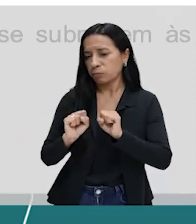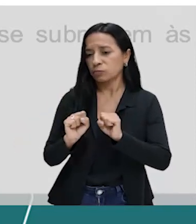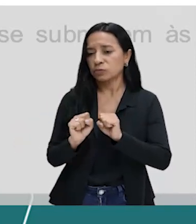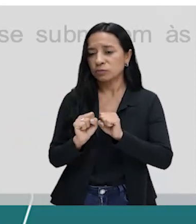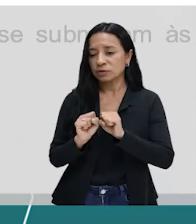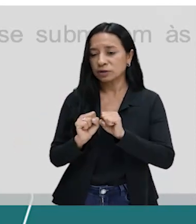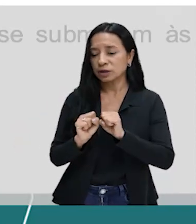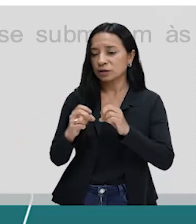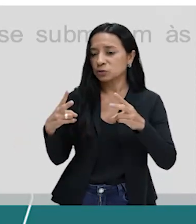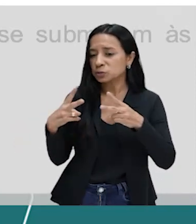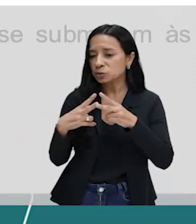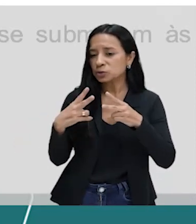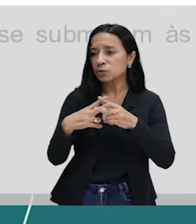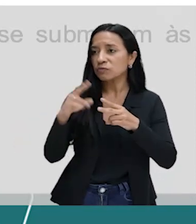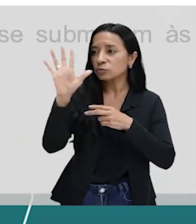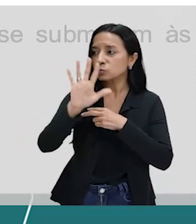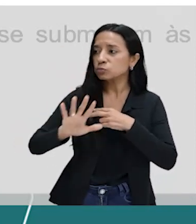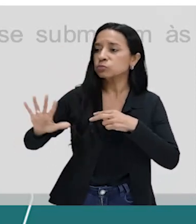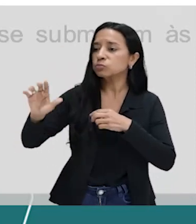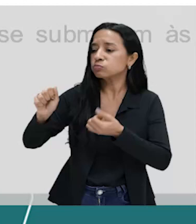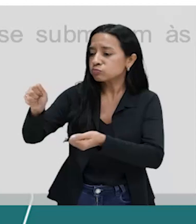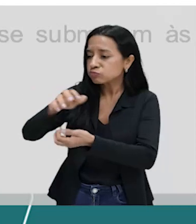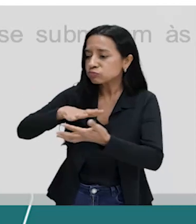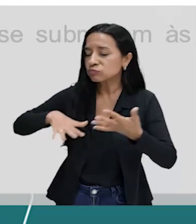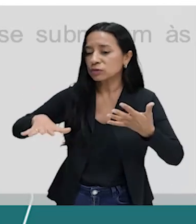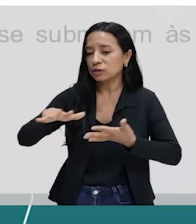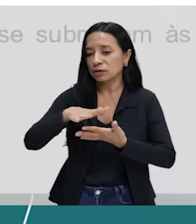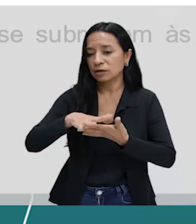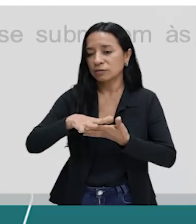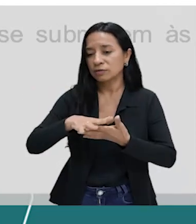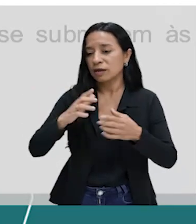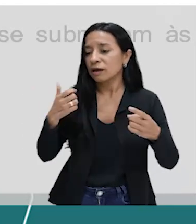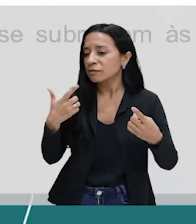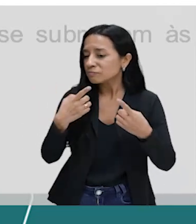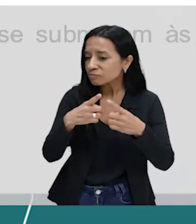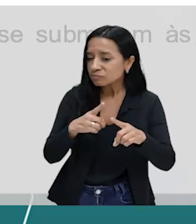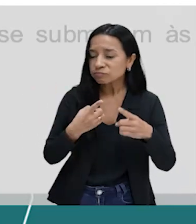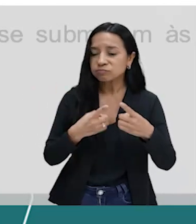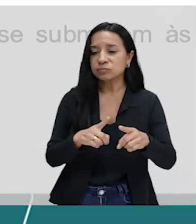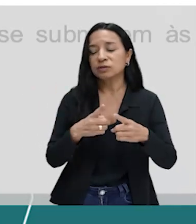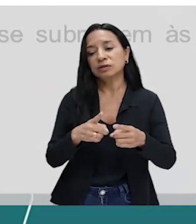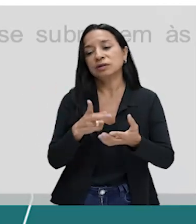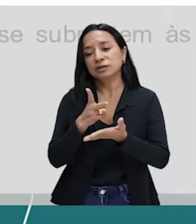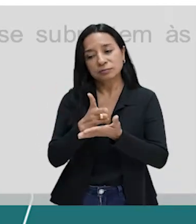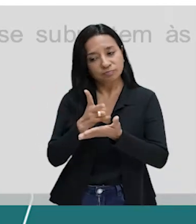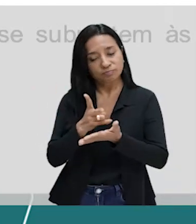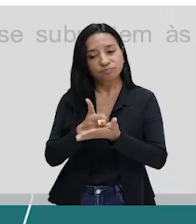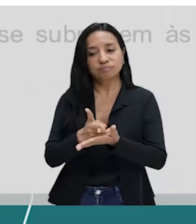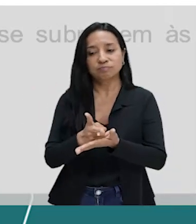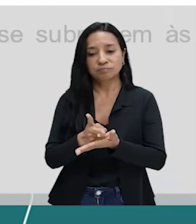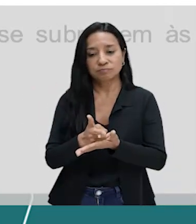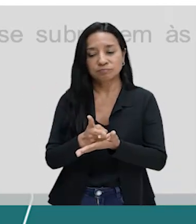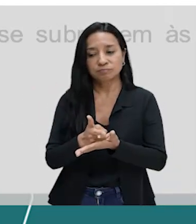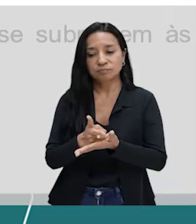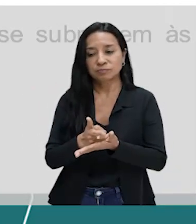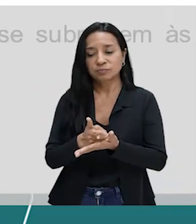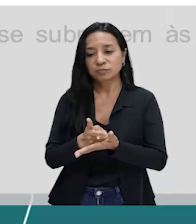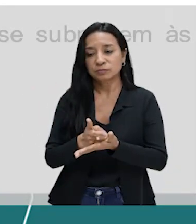contrário. Essas ideias, essas ameaças de conflito nuclear, elas ocorrem dentro da nova